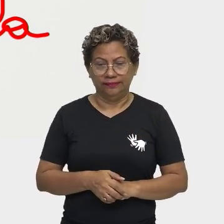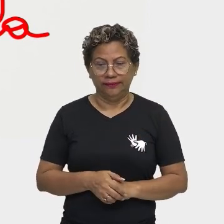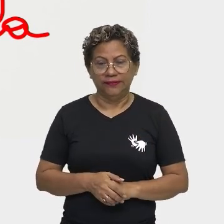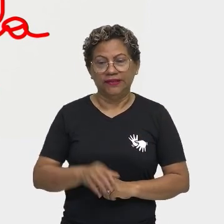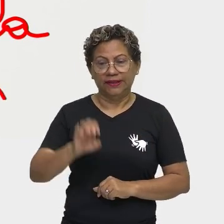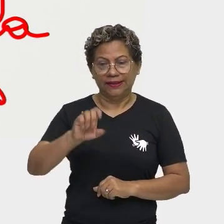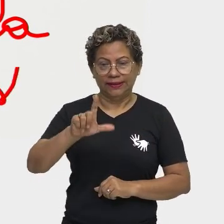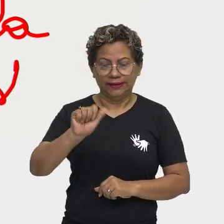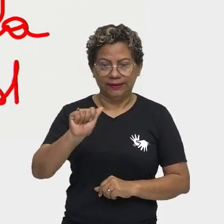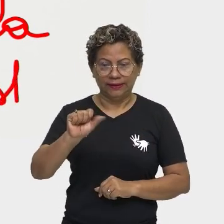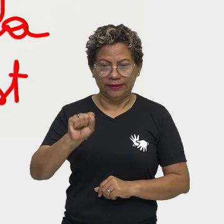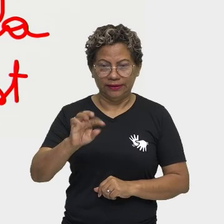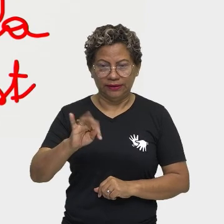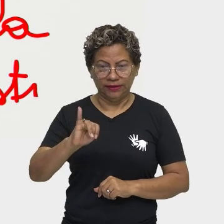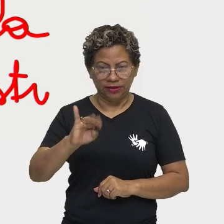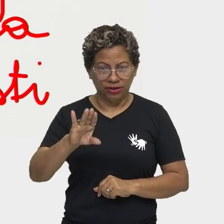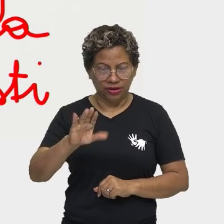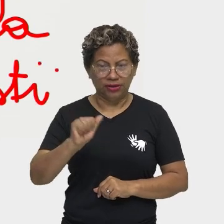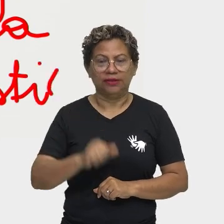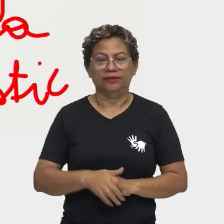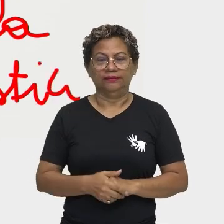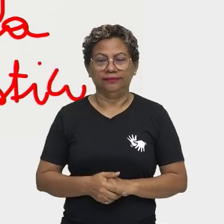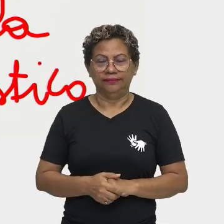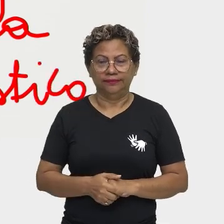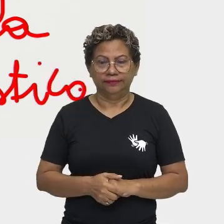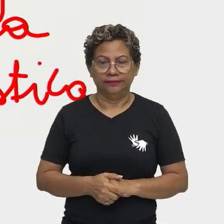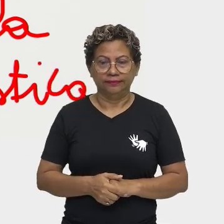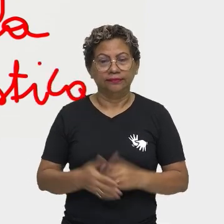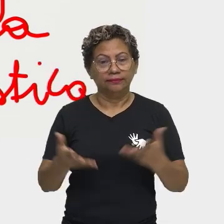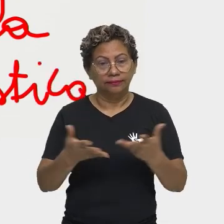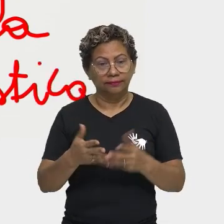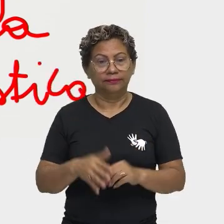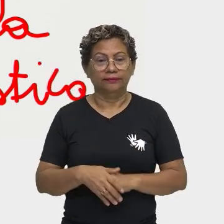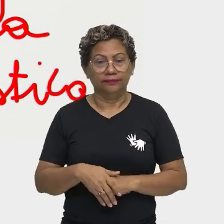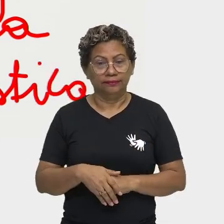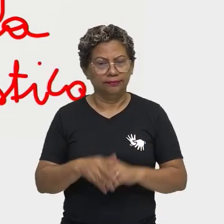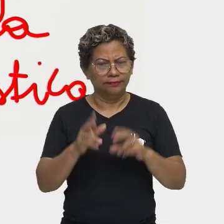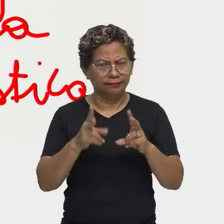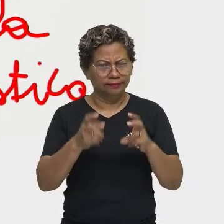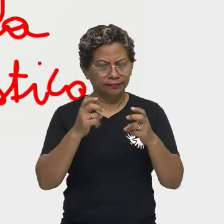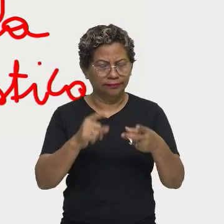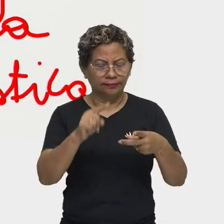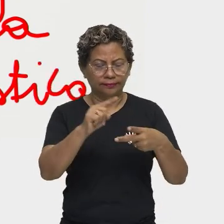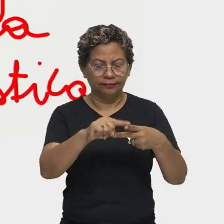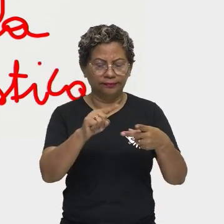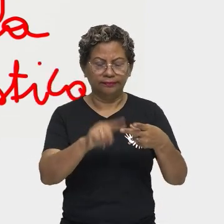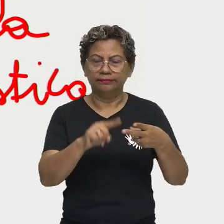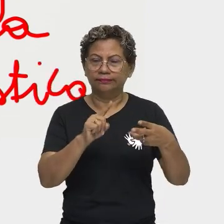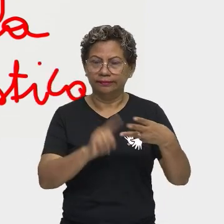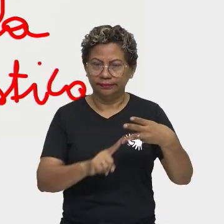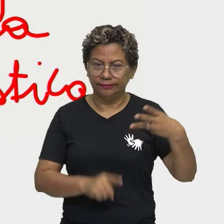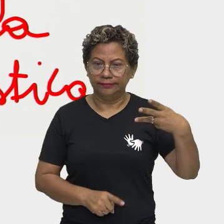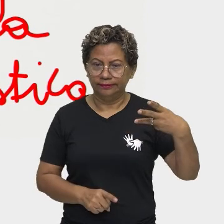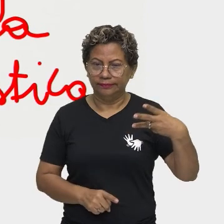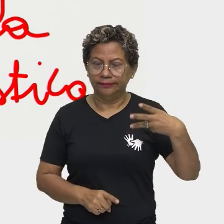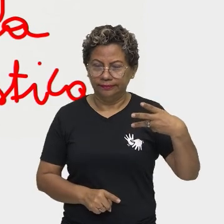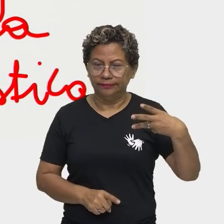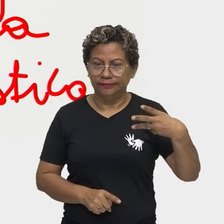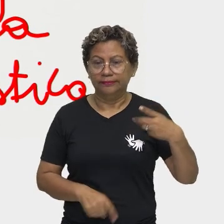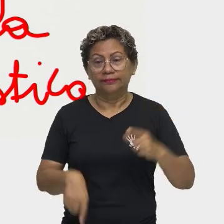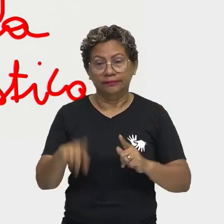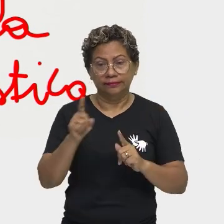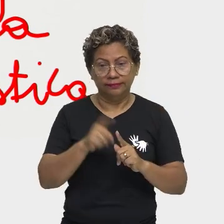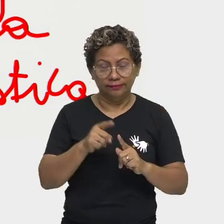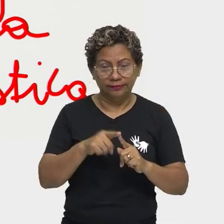potencial elástica. Agora sim, a gente já sabe que é potencial gravitacional, cinética e